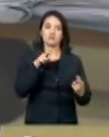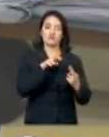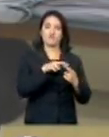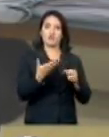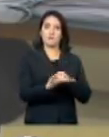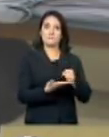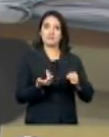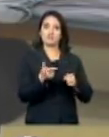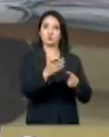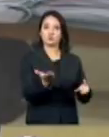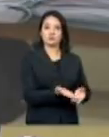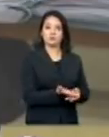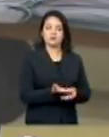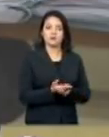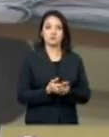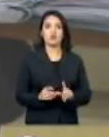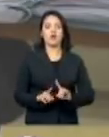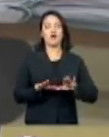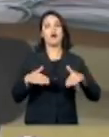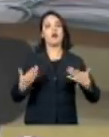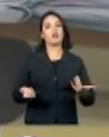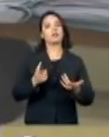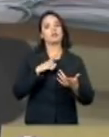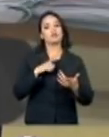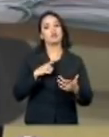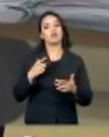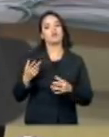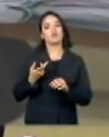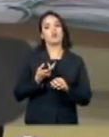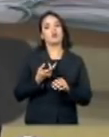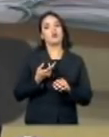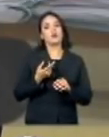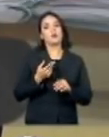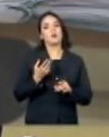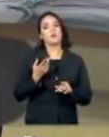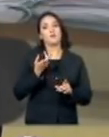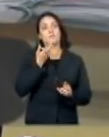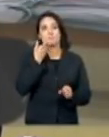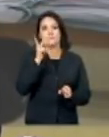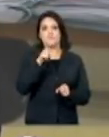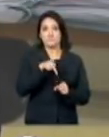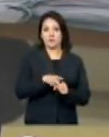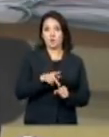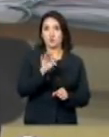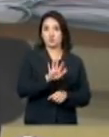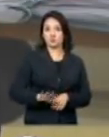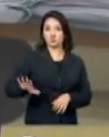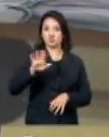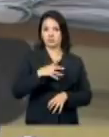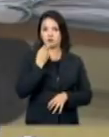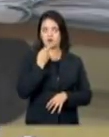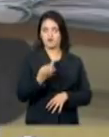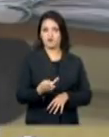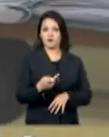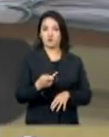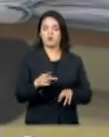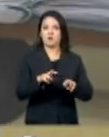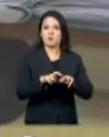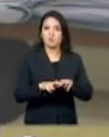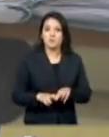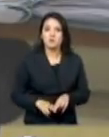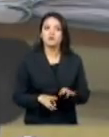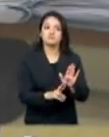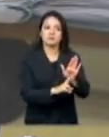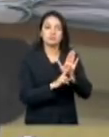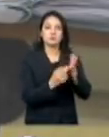tema os autos foram remetidos à procuradoria geral que se manifestou pelo provimento do recurso por meio de